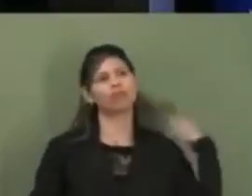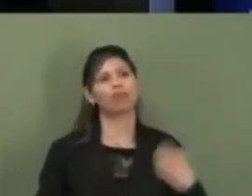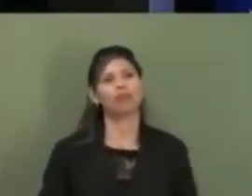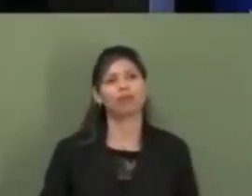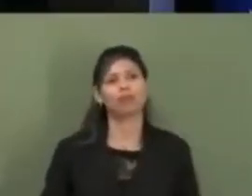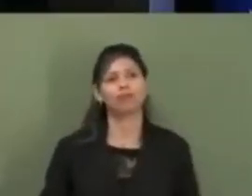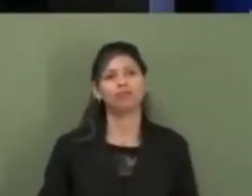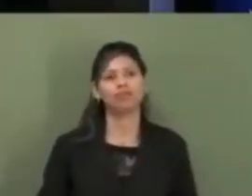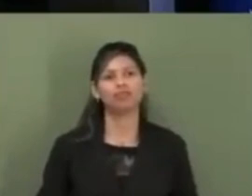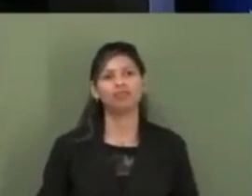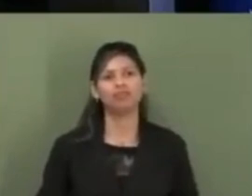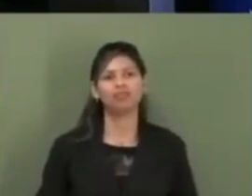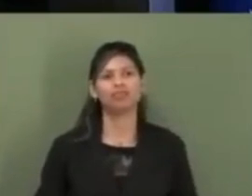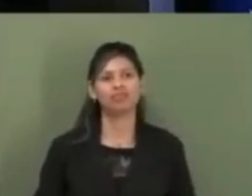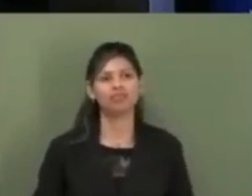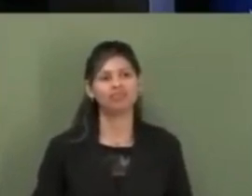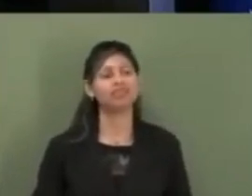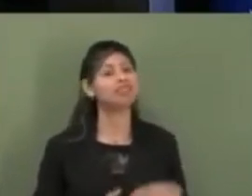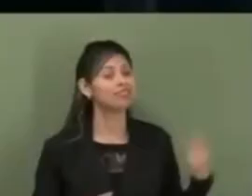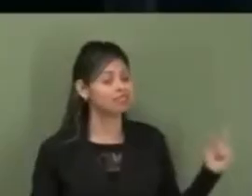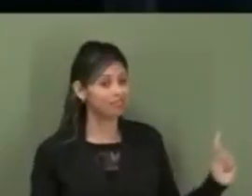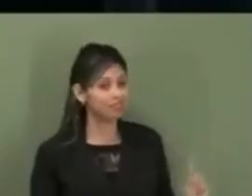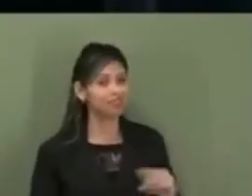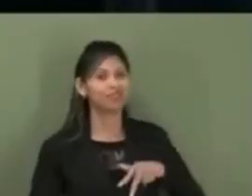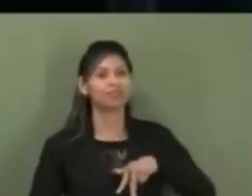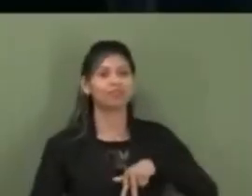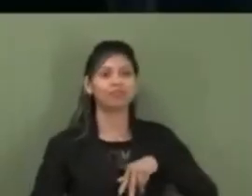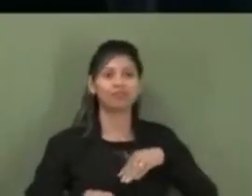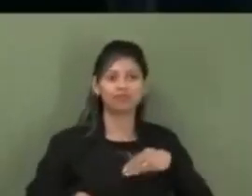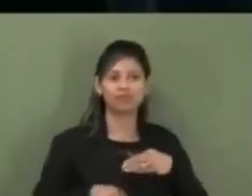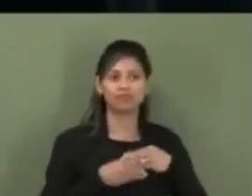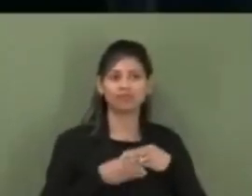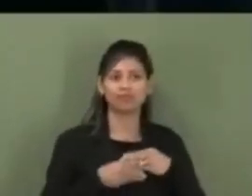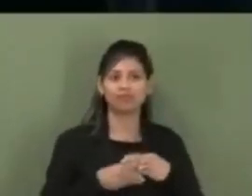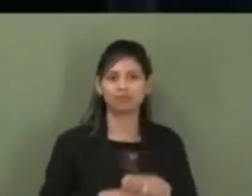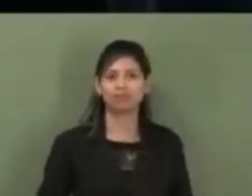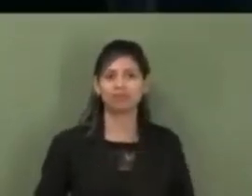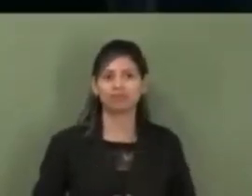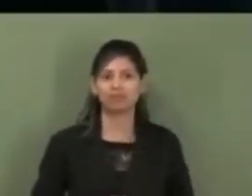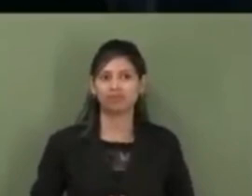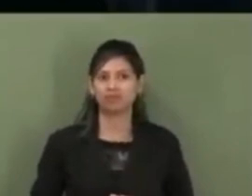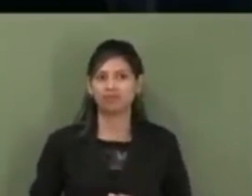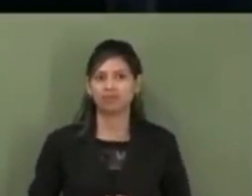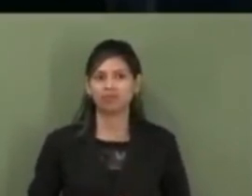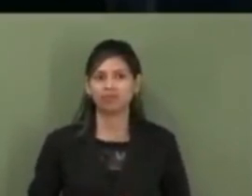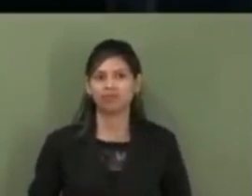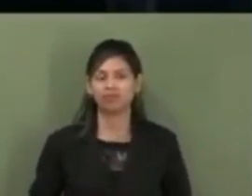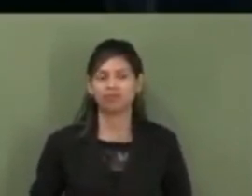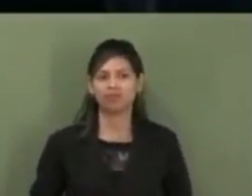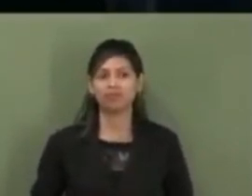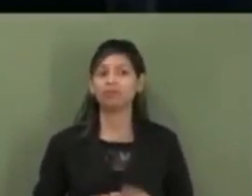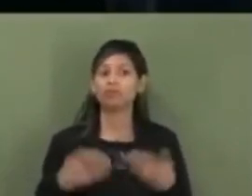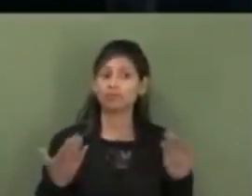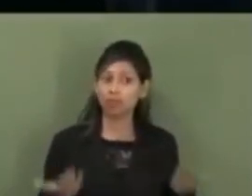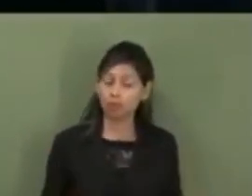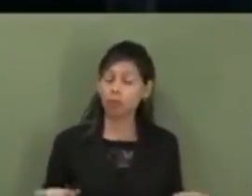Senador Rogério Cavalho. Eu queria, presidente, concordar que a